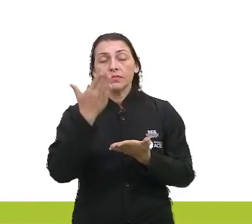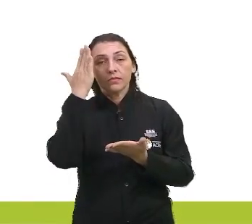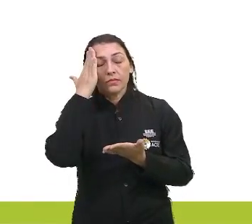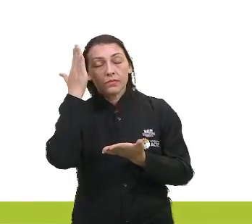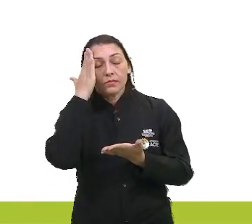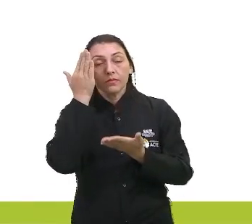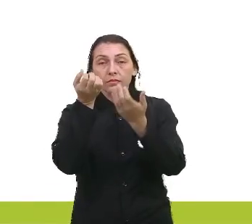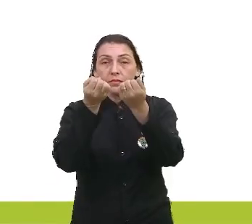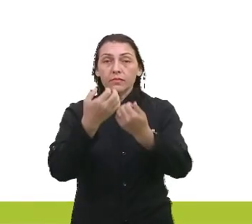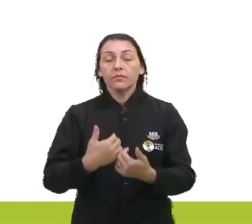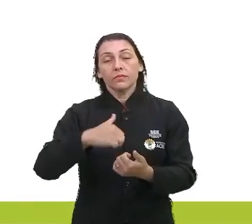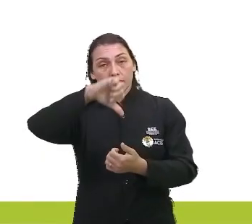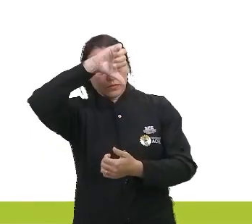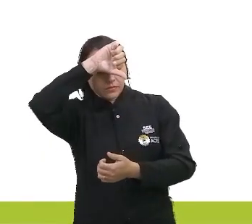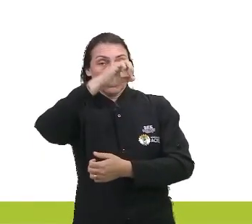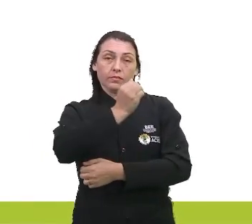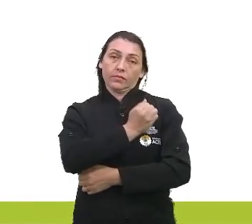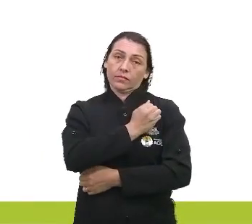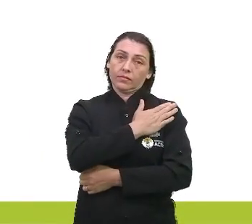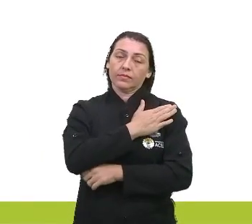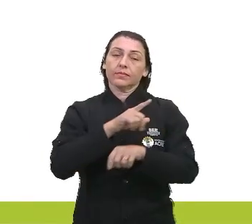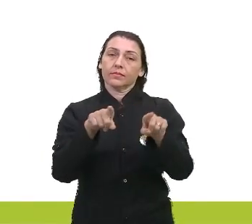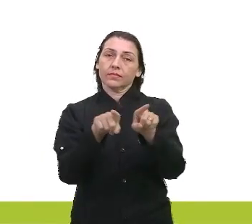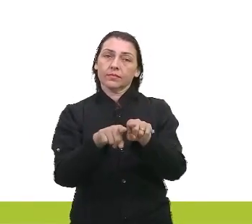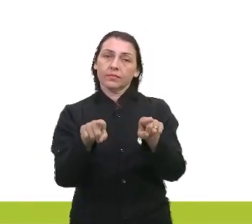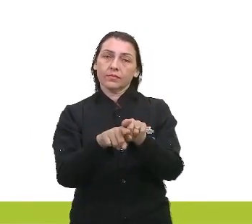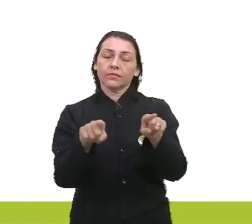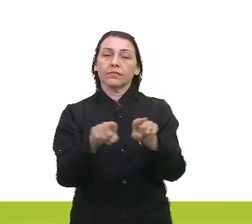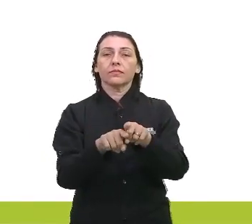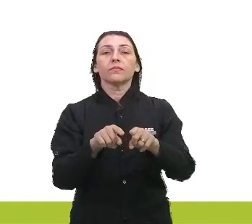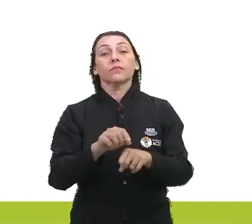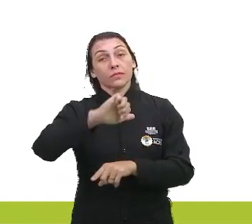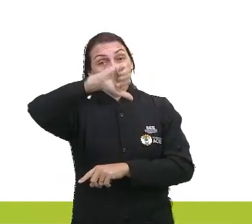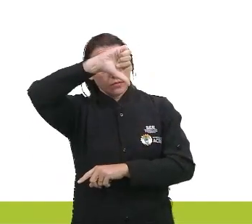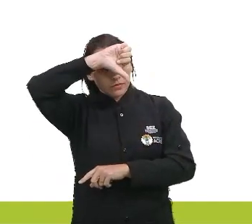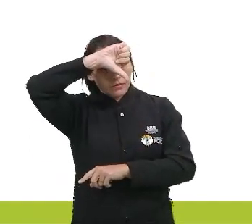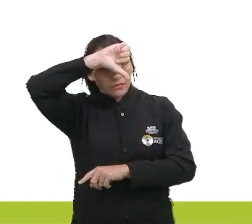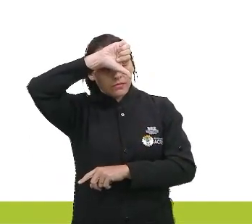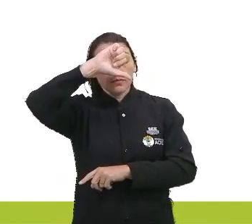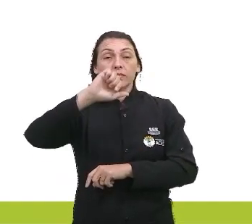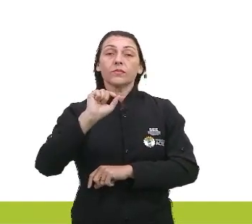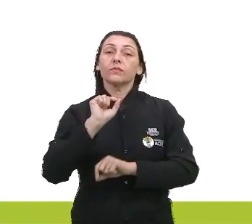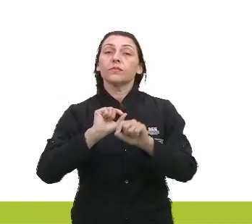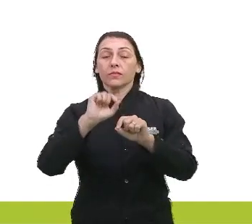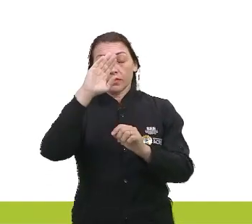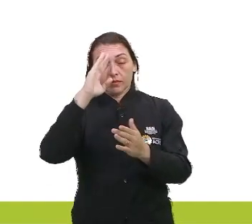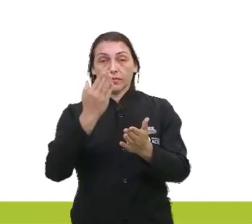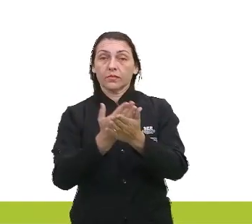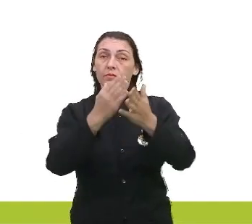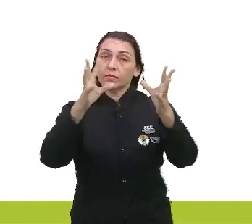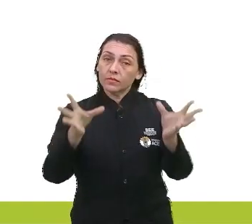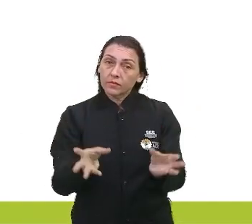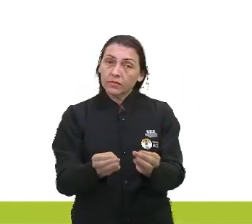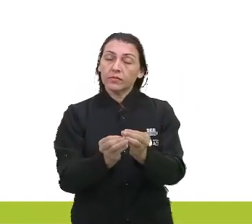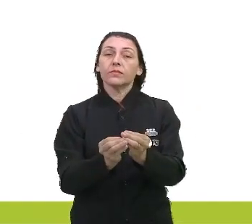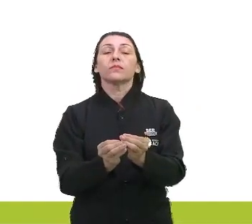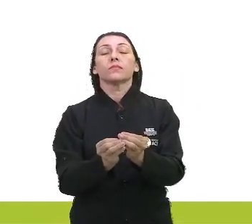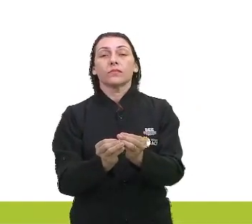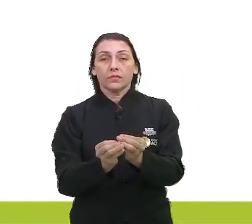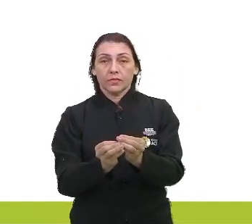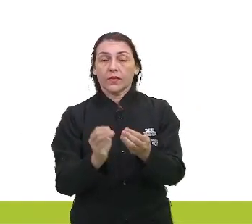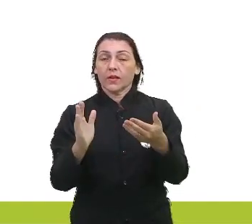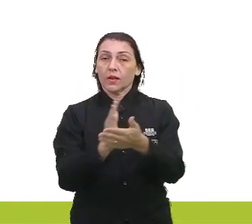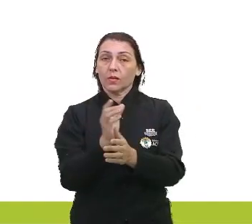da definição, tanto de estereótipos quanto de preconceito. No caso de estereótipos, seriam crenças simplificadas e fixas